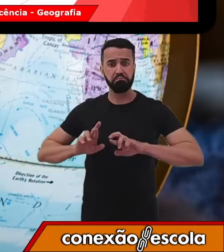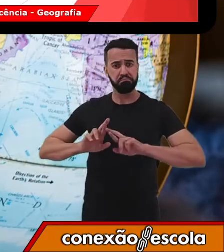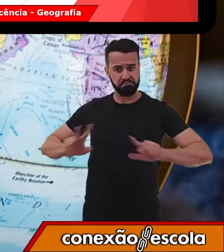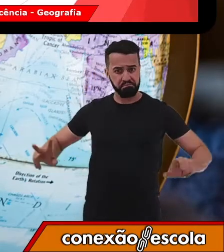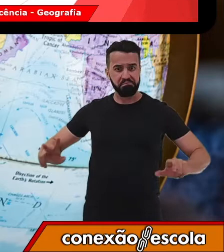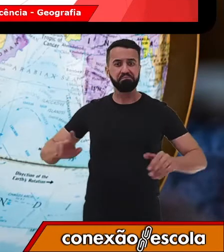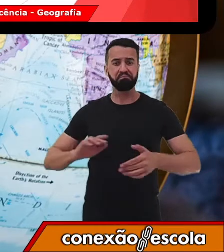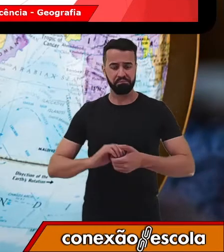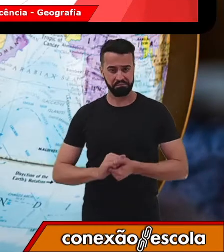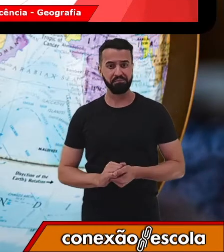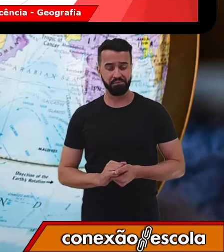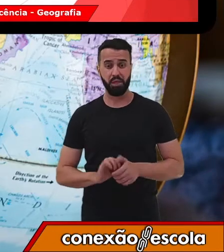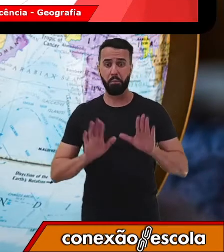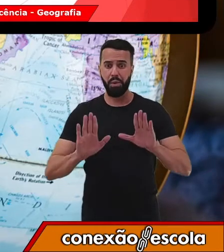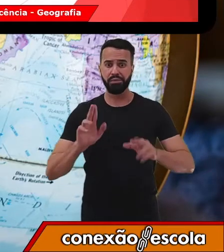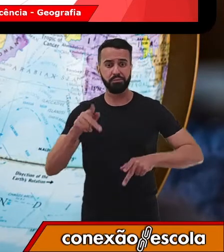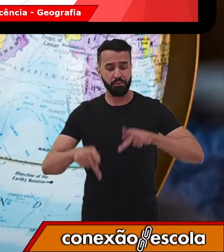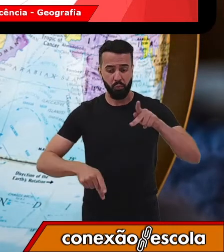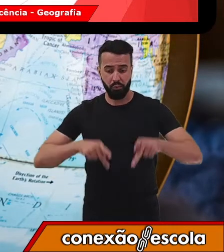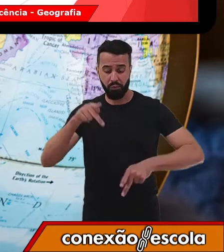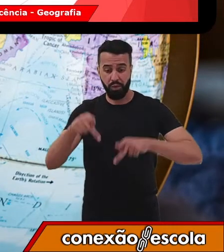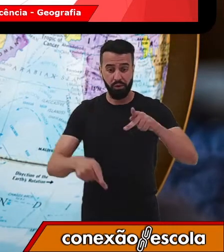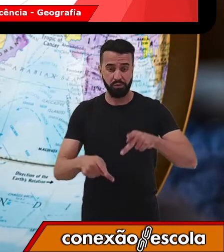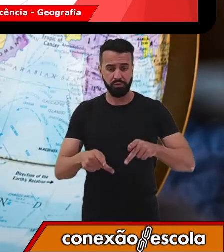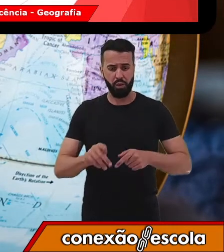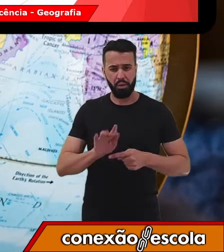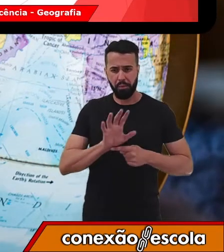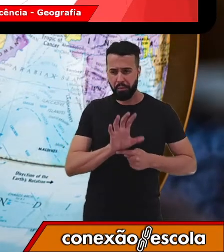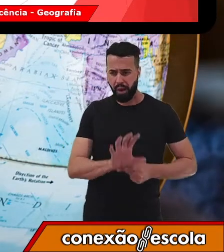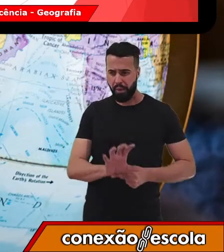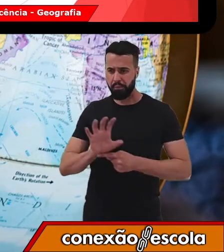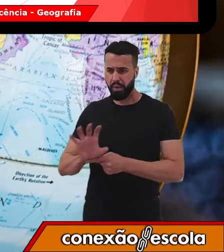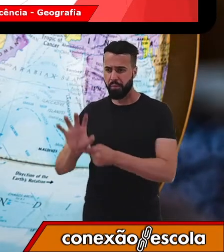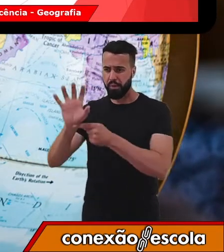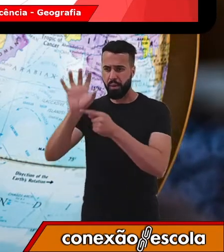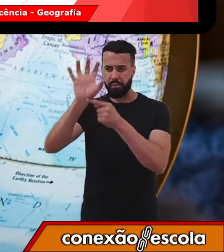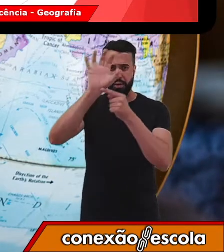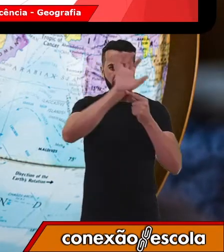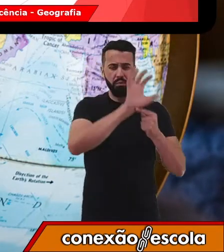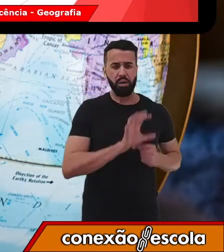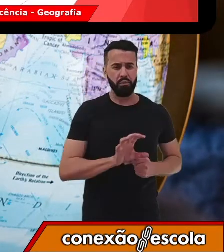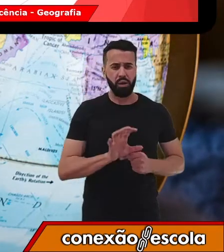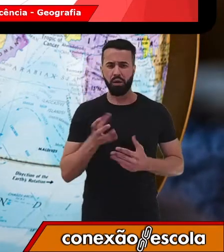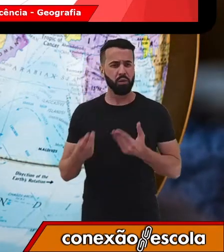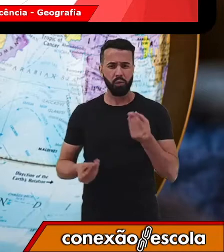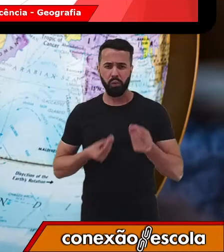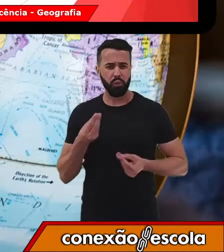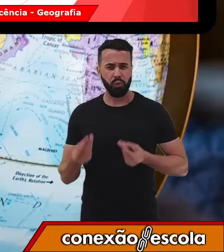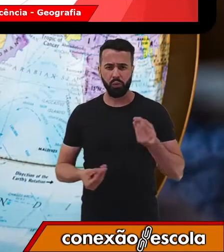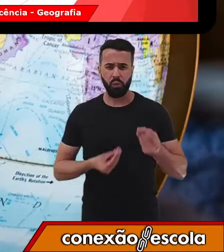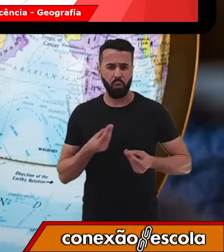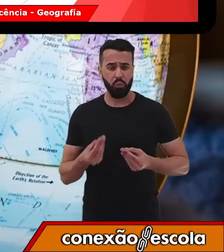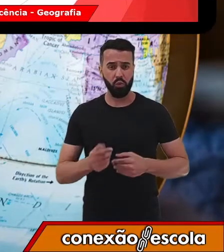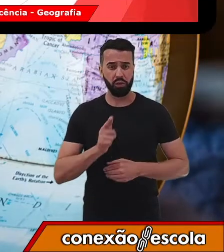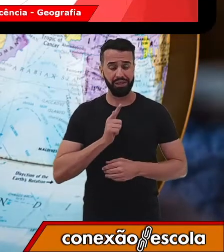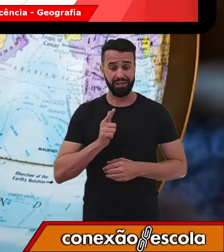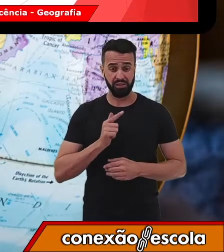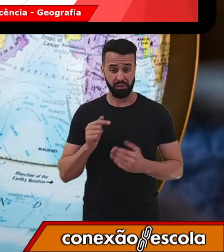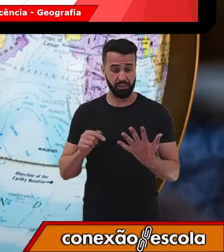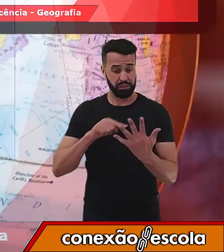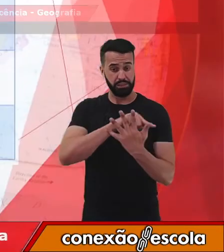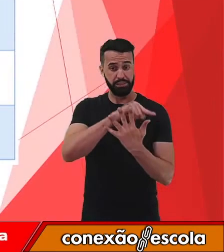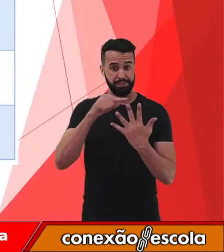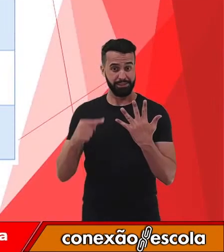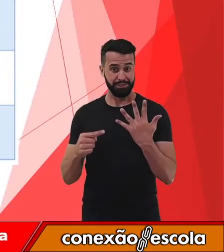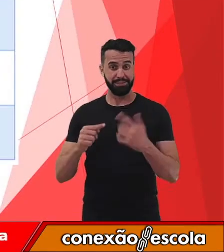então a população por região. Como a população brasileira está distribuída ao longo das 5